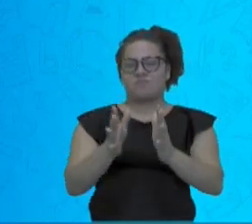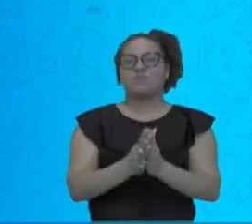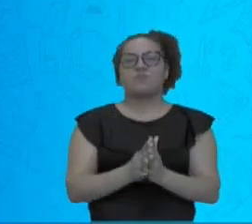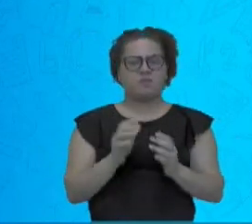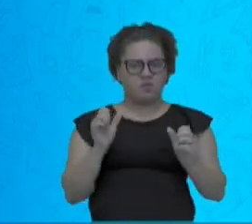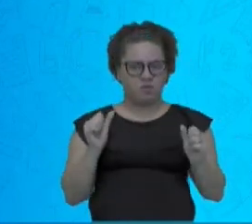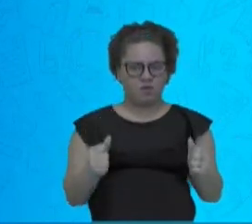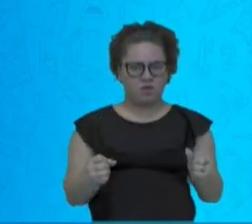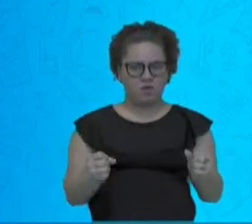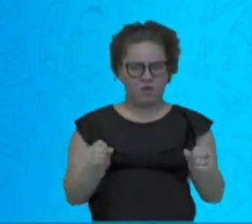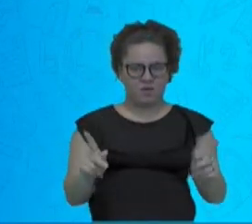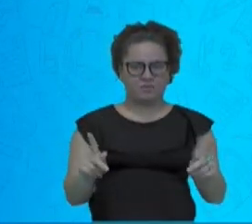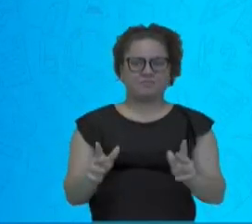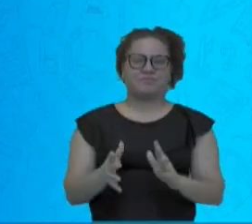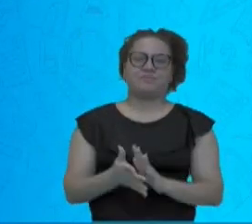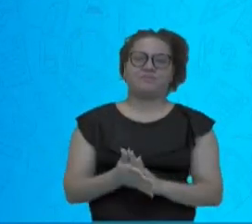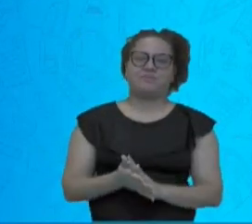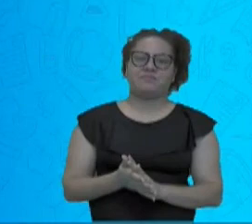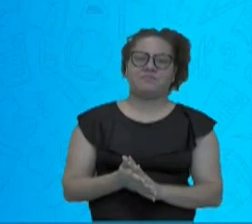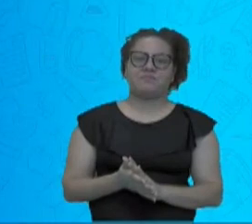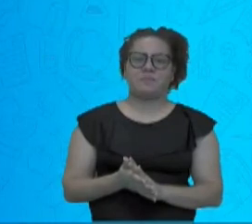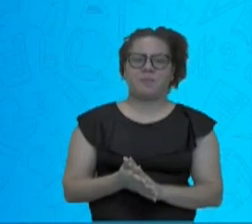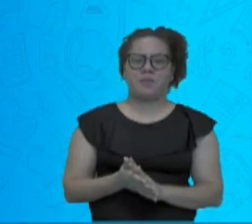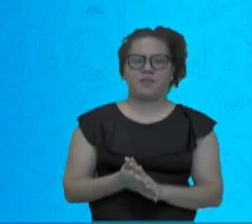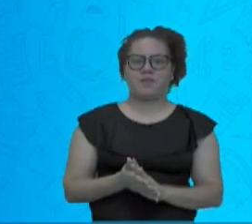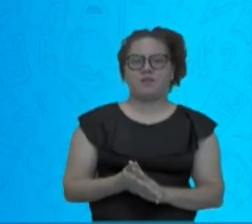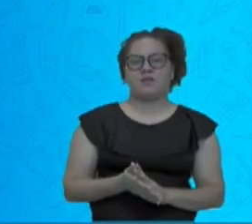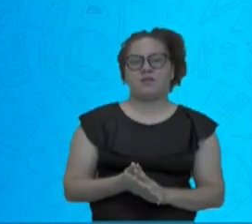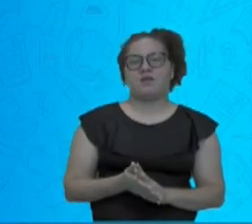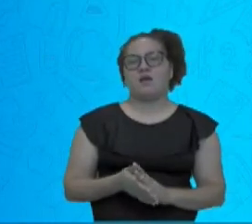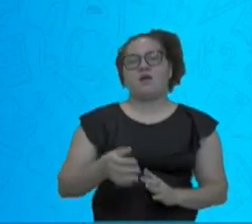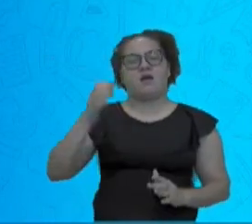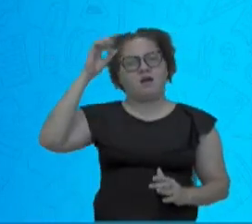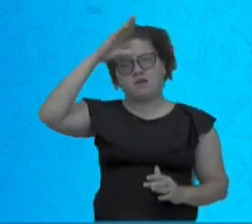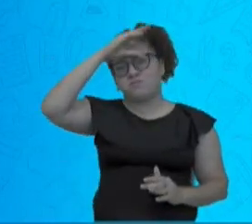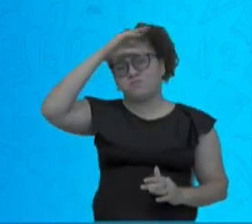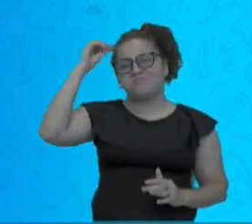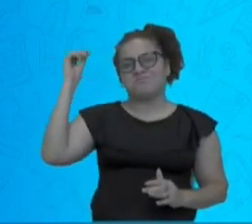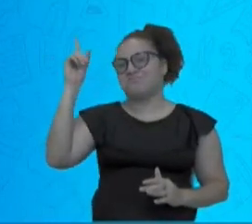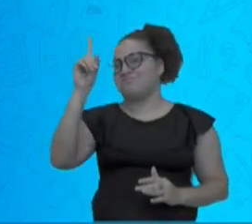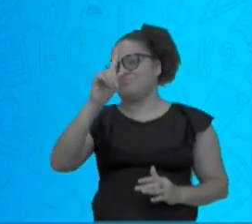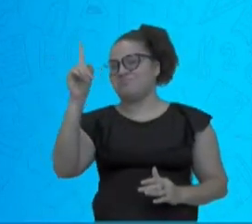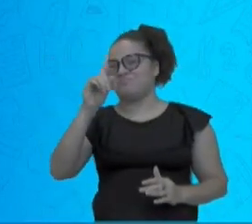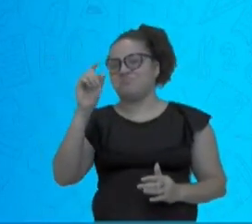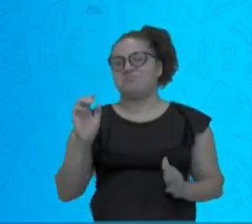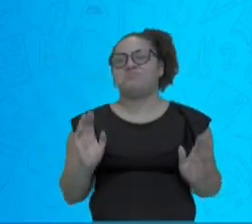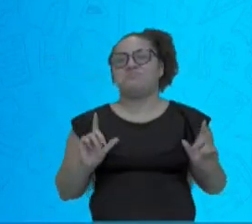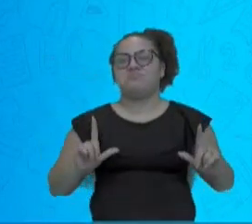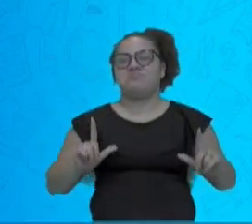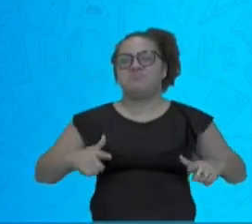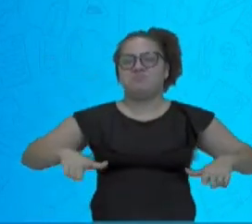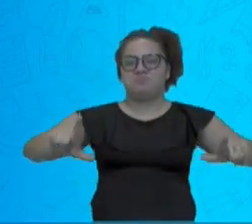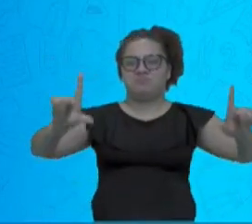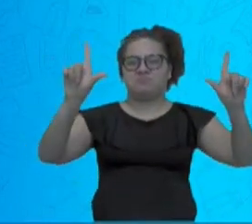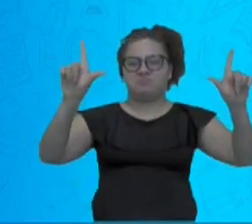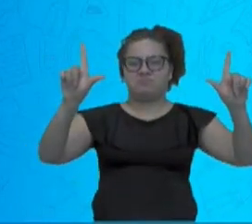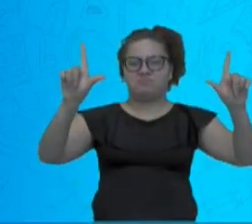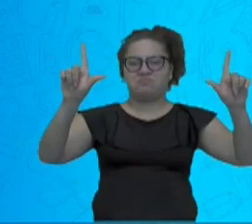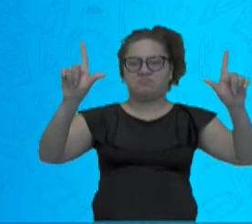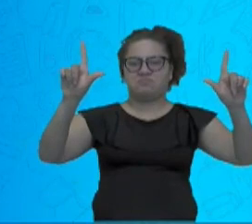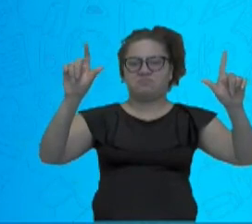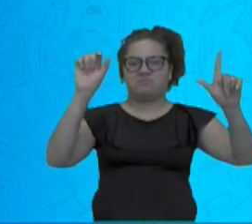Tá bom? Por favor, não esqueça de acessar a nossa plataforma